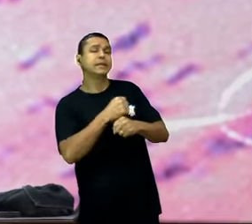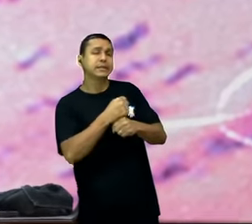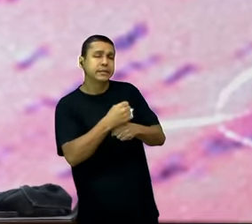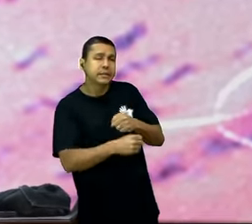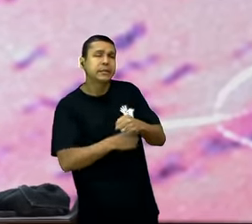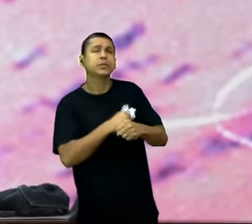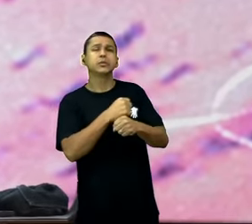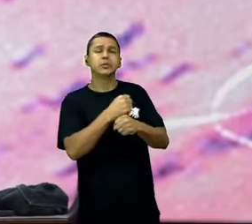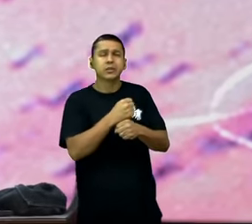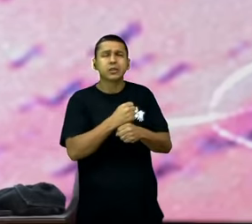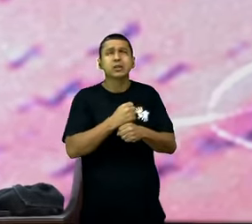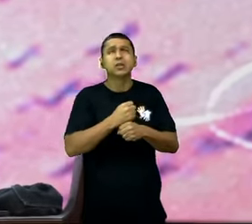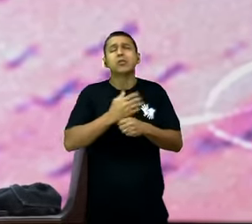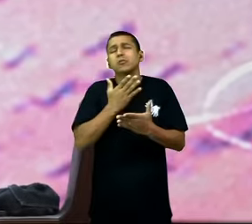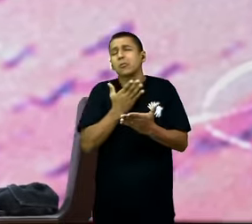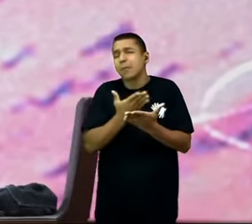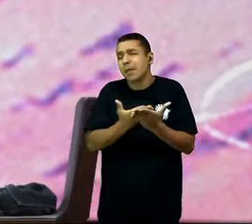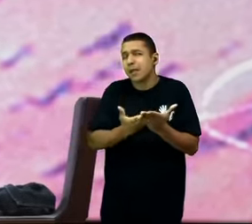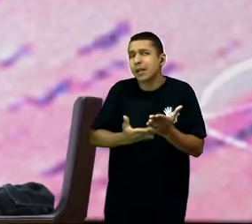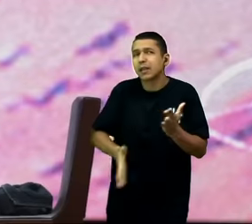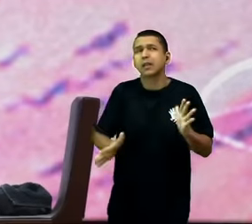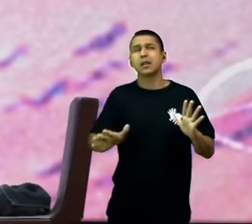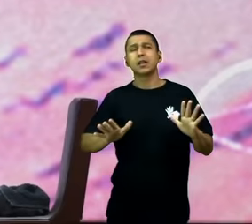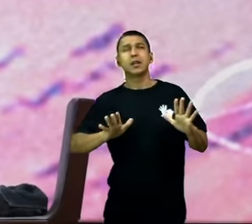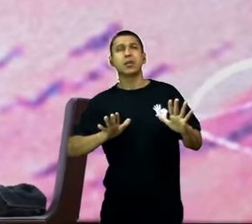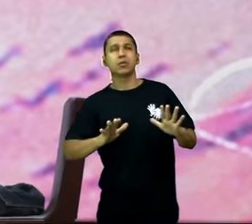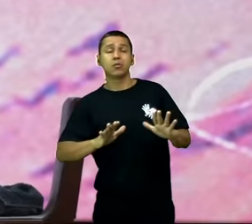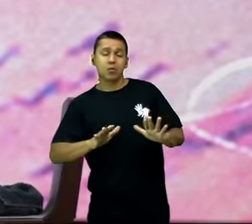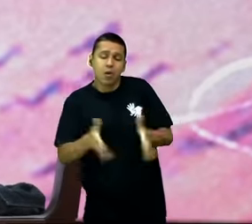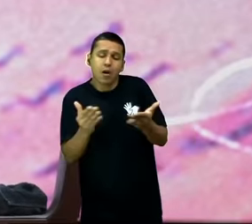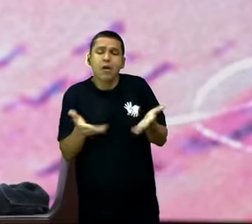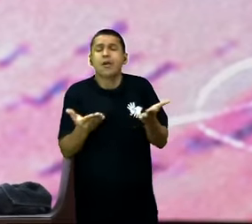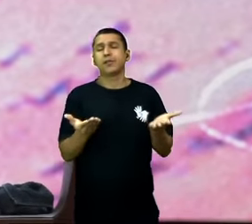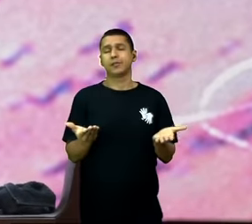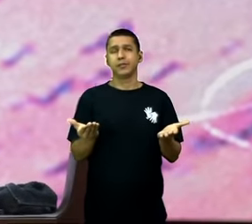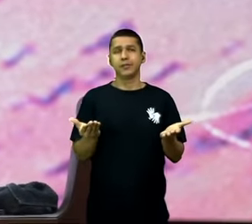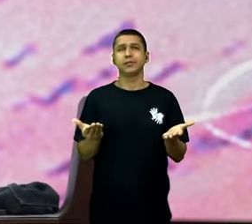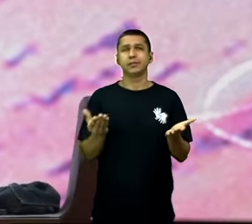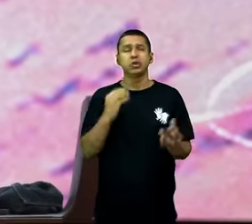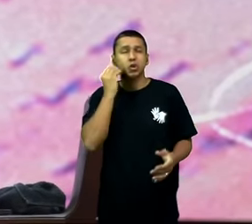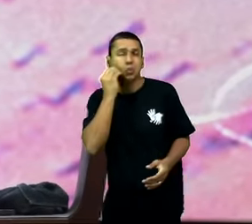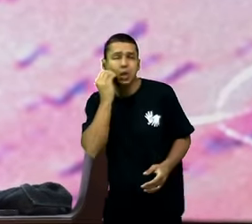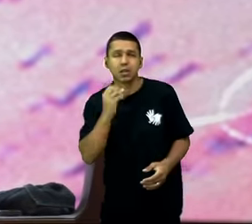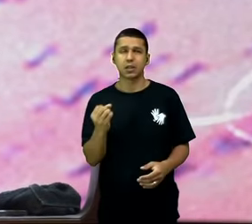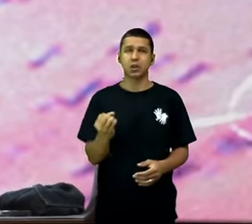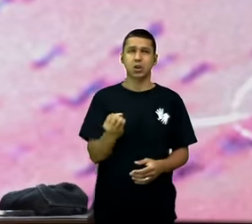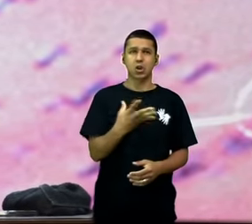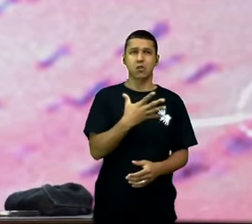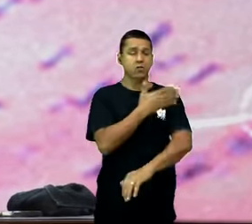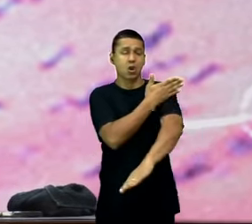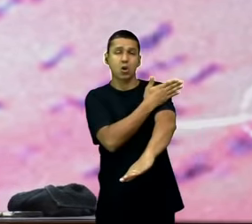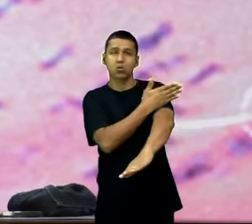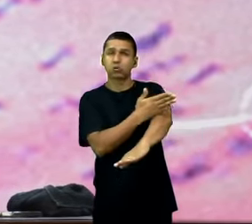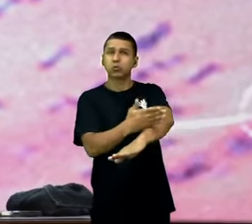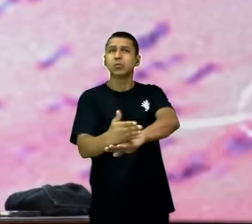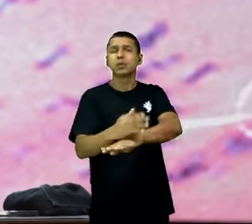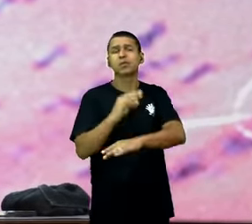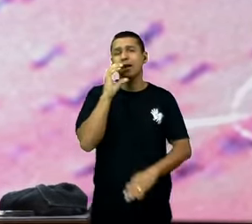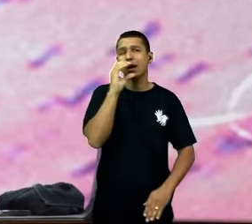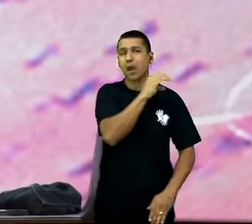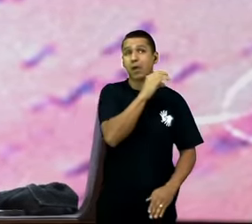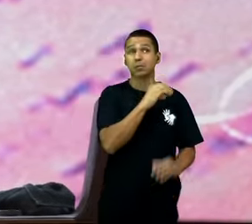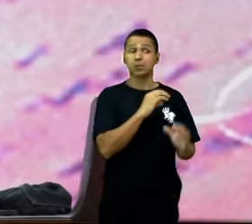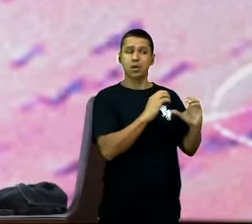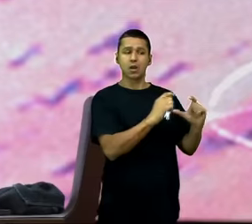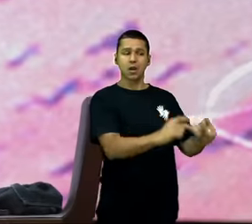gente vai perdendo aquele ímpeto de experimentar coisa nova, né? Vai passando, a gente vai se acostumando mais rápido a